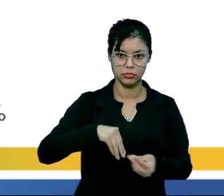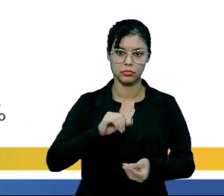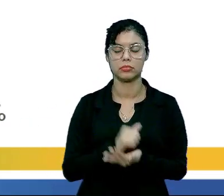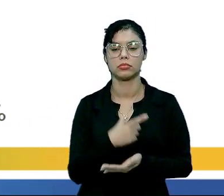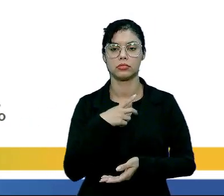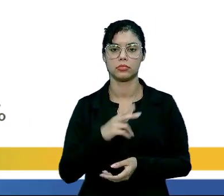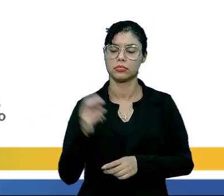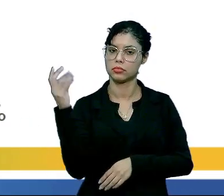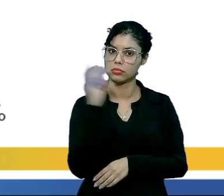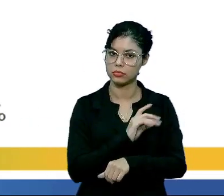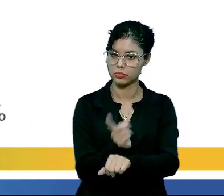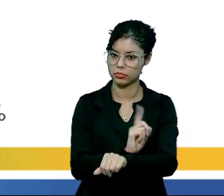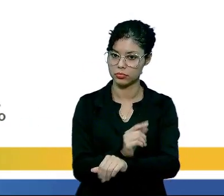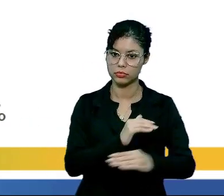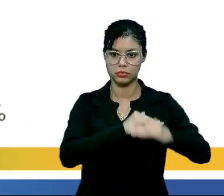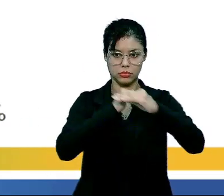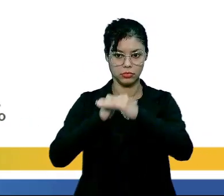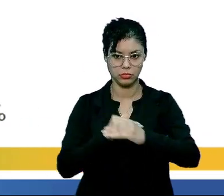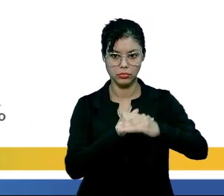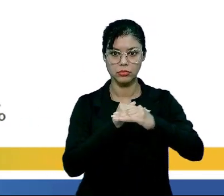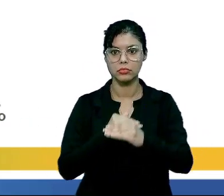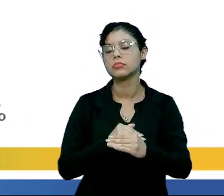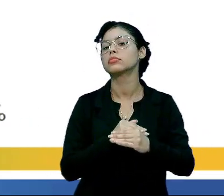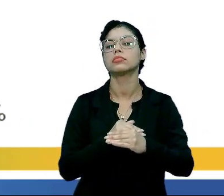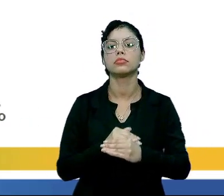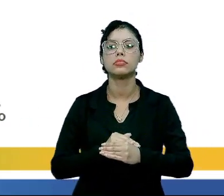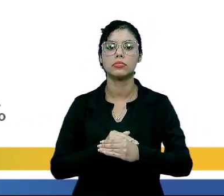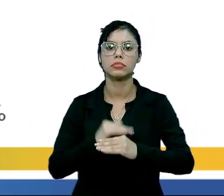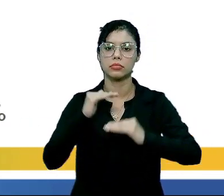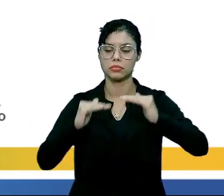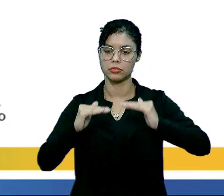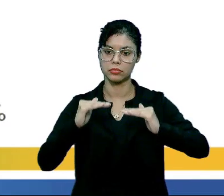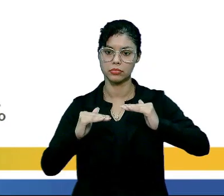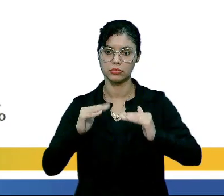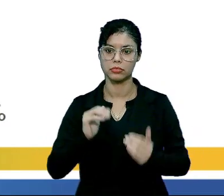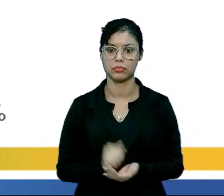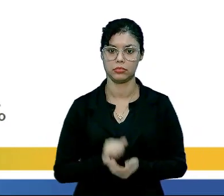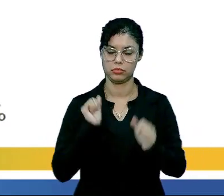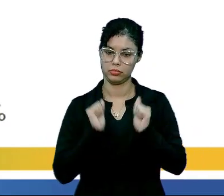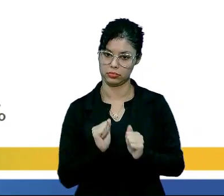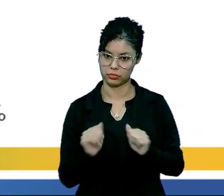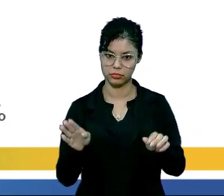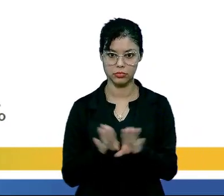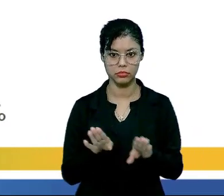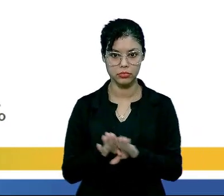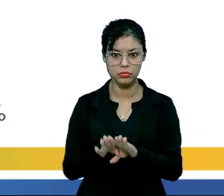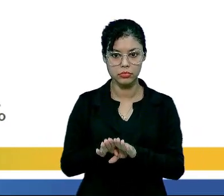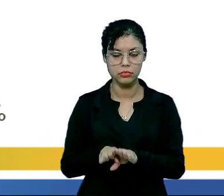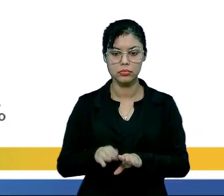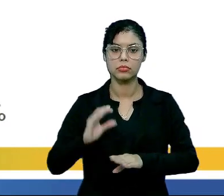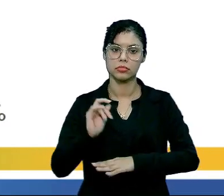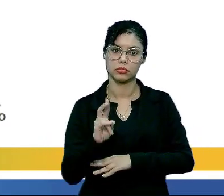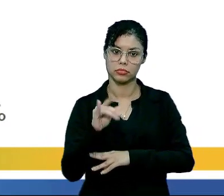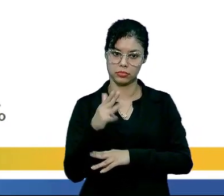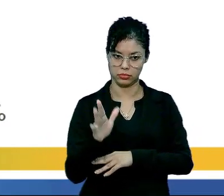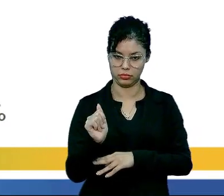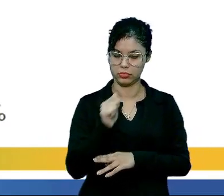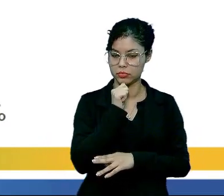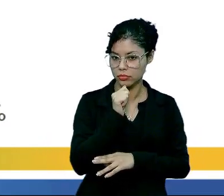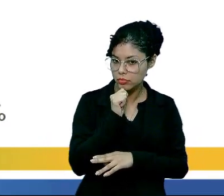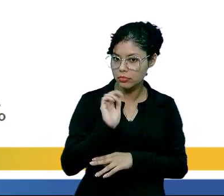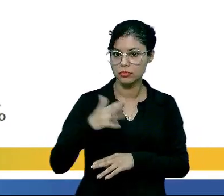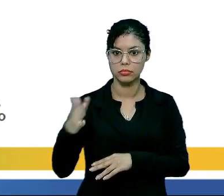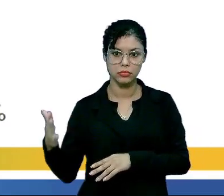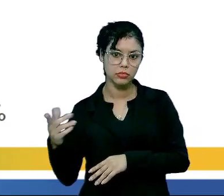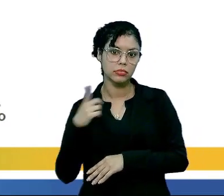elas têm as velocidades iguais, eu tenho a reação em equilíbrio. Mas eu também posso falar de concentrações. Então, quando eu